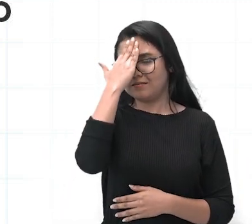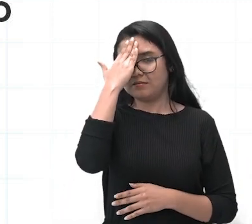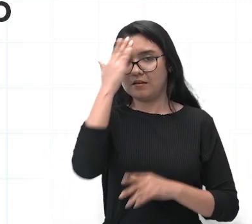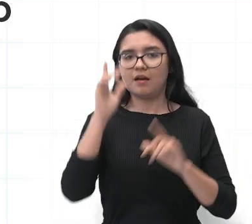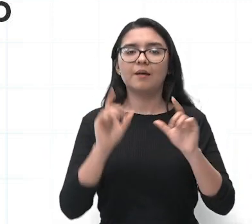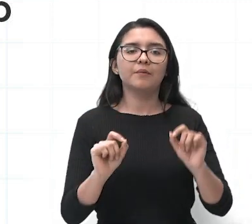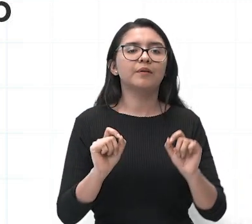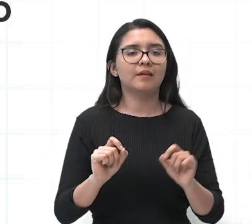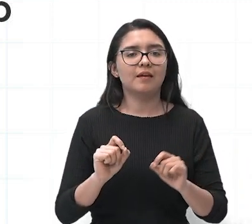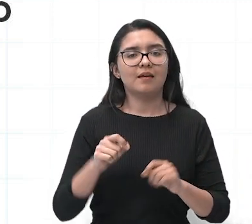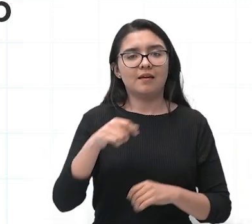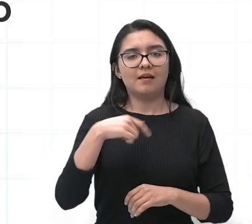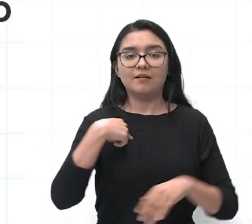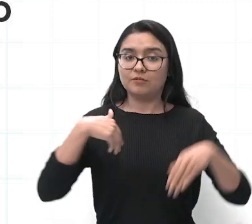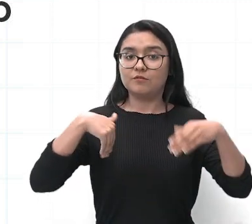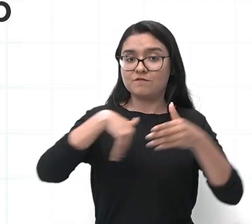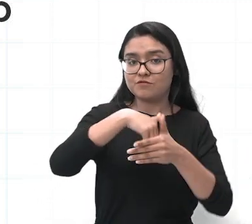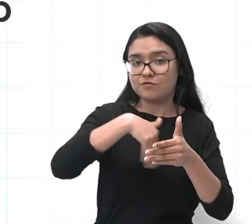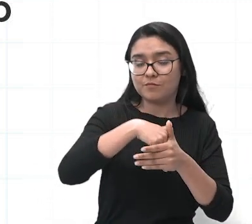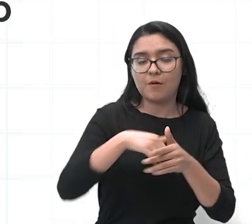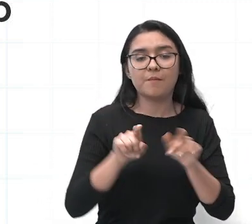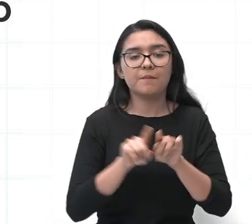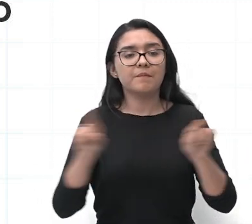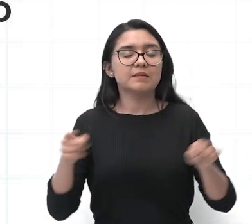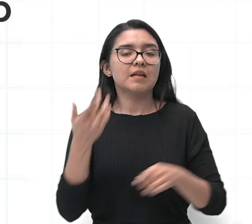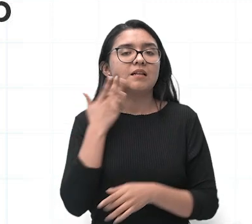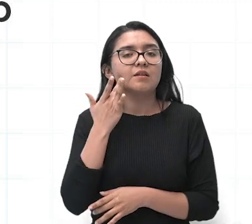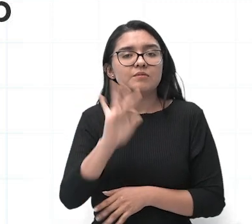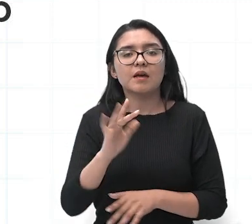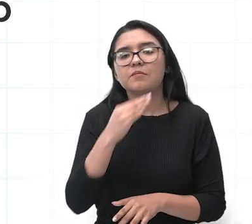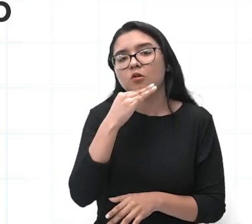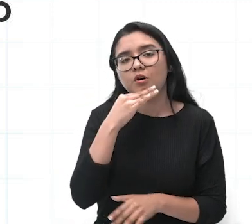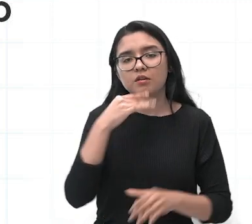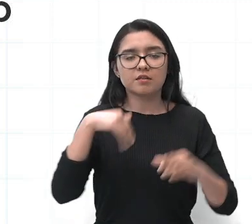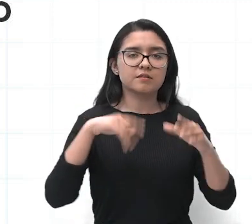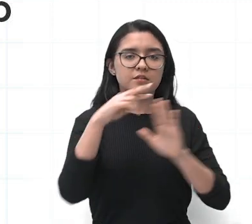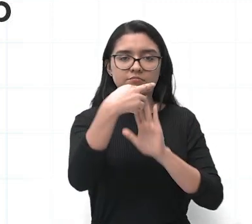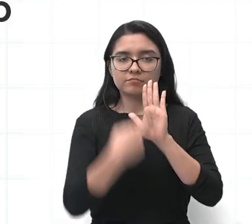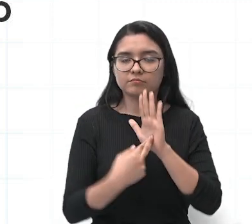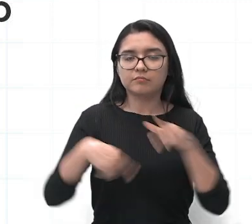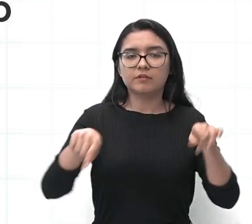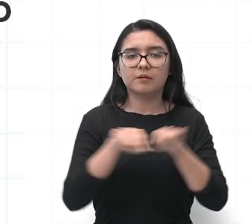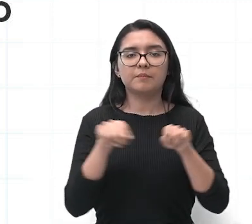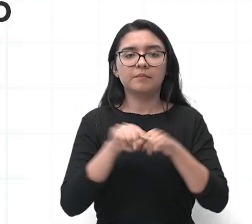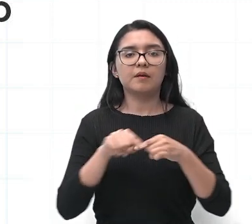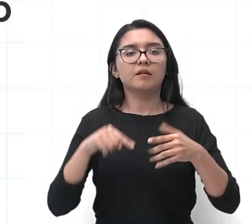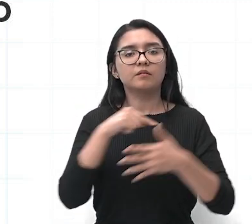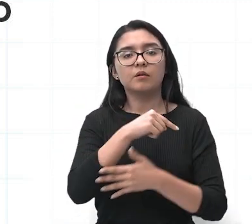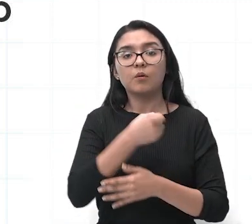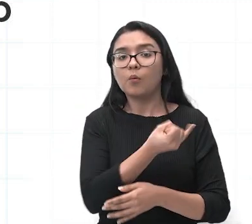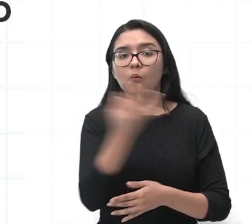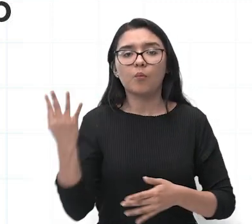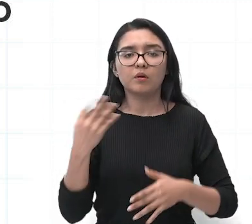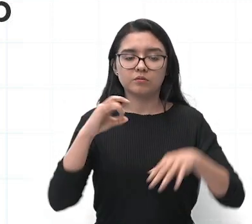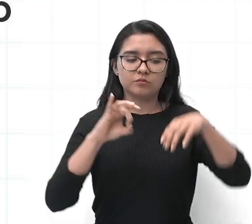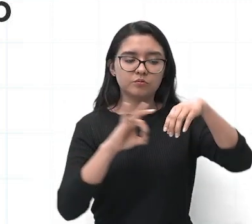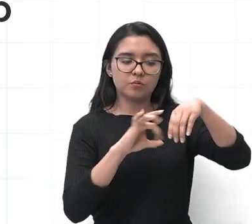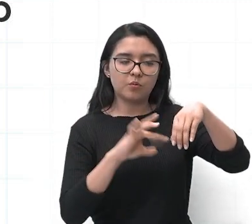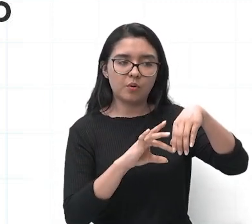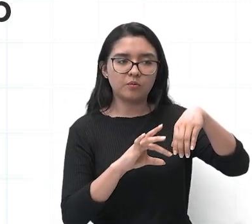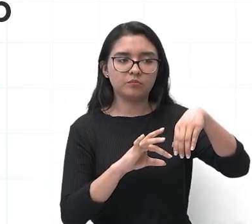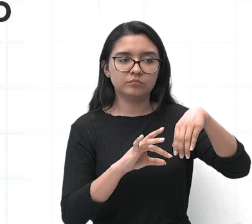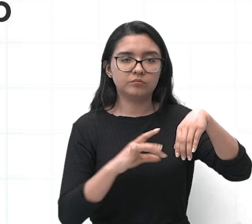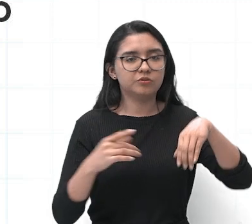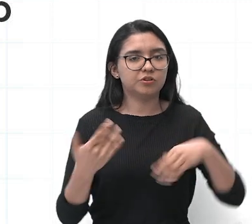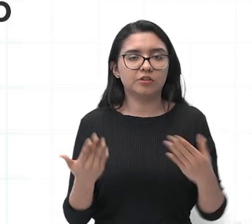um pouco de futebol, mas ele não sabe todas as regras ou não sabe a quantidade de gols que vale um escanteio.